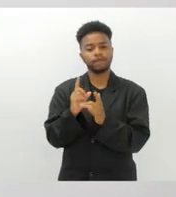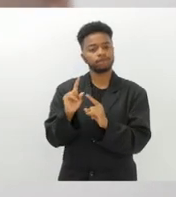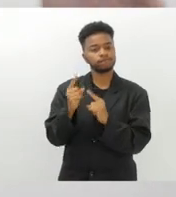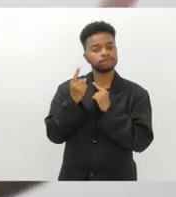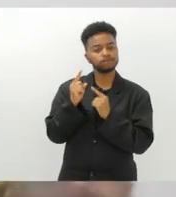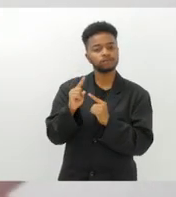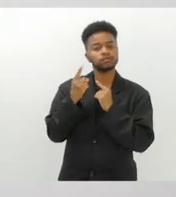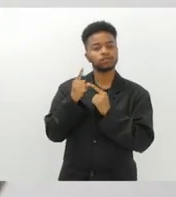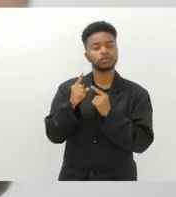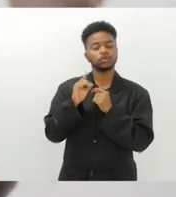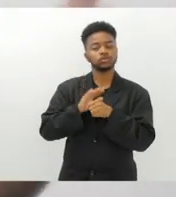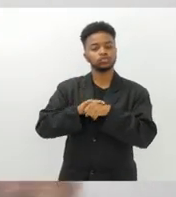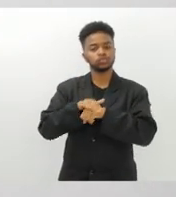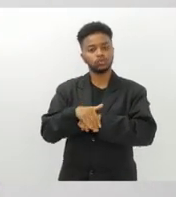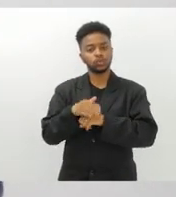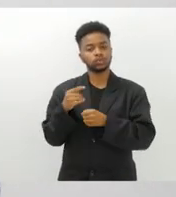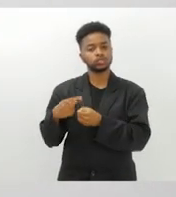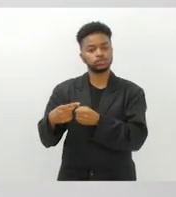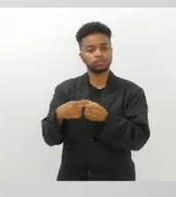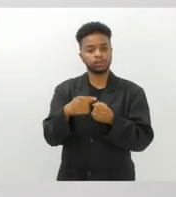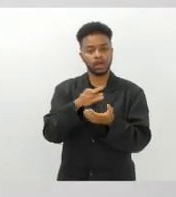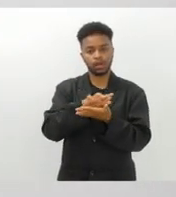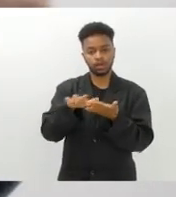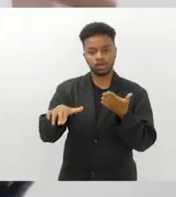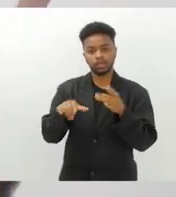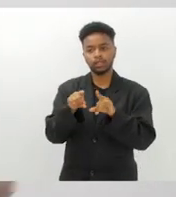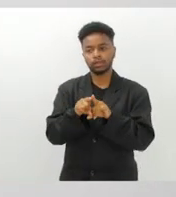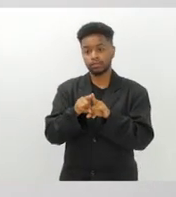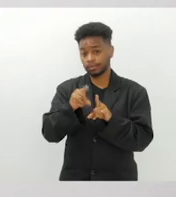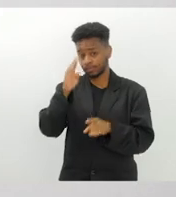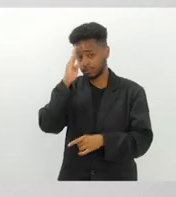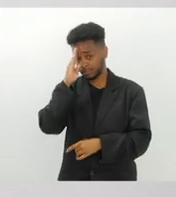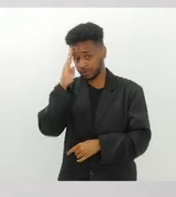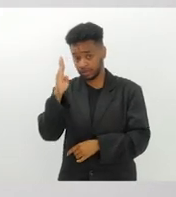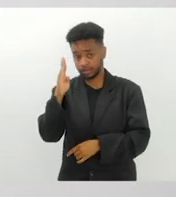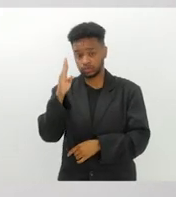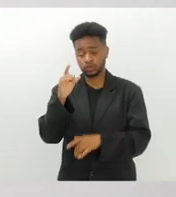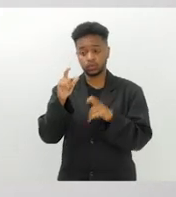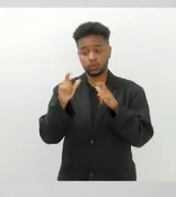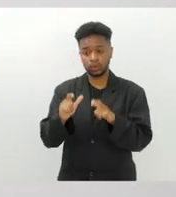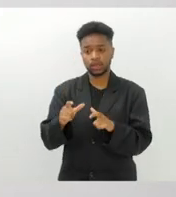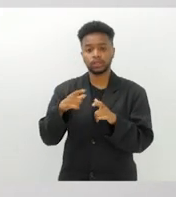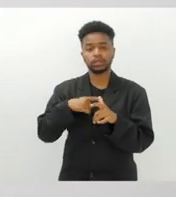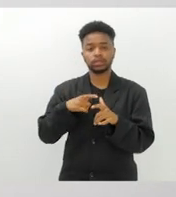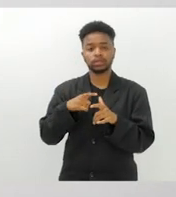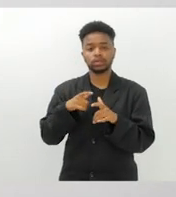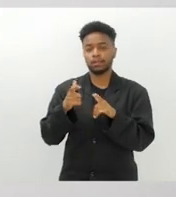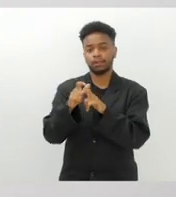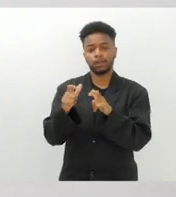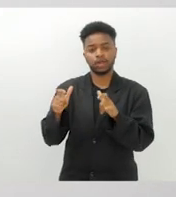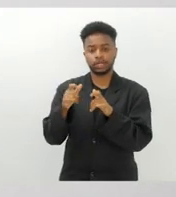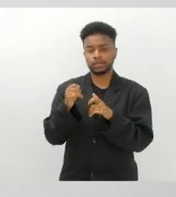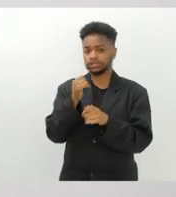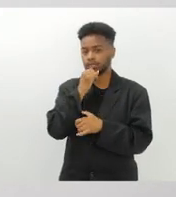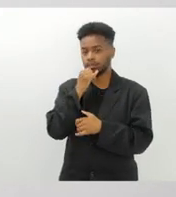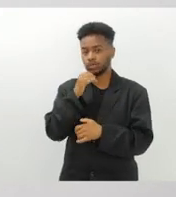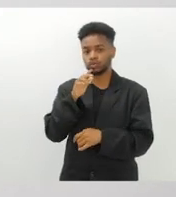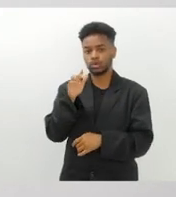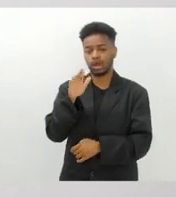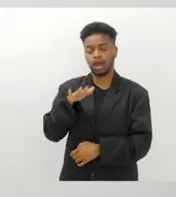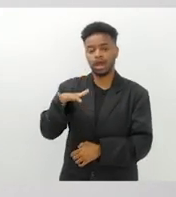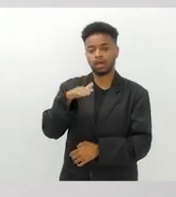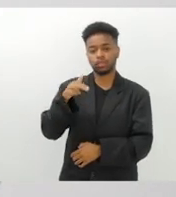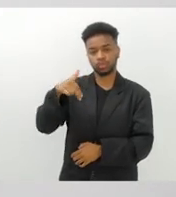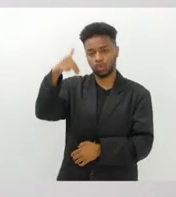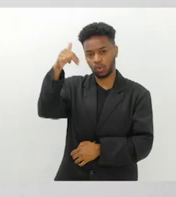à noite pelos bairros, principalmente mais densamente ocupados, como os da Zona Norte da cidade, que é onde a gente